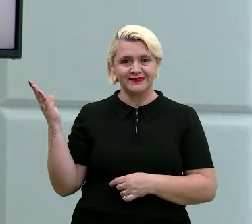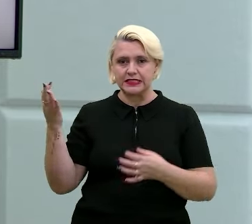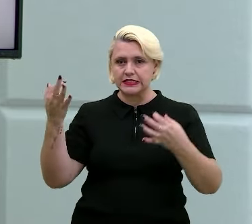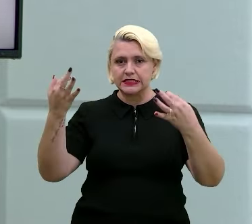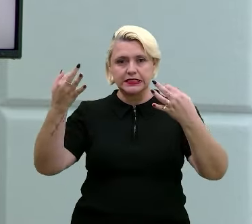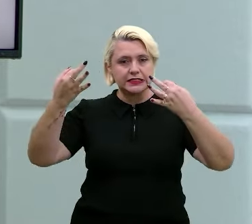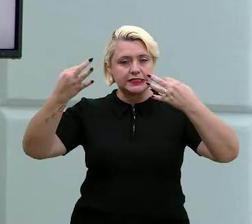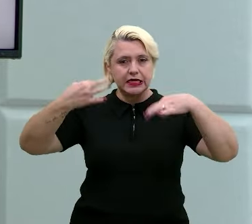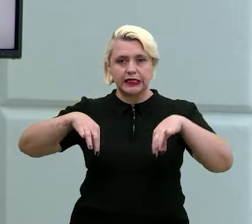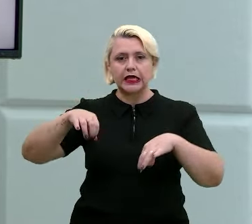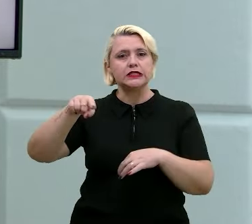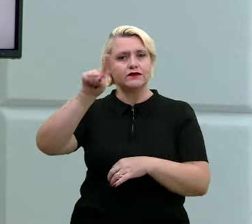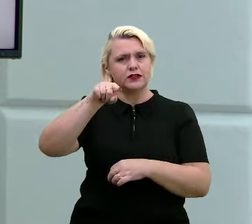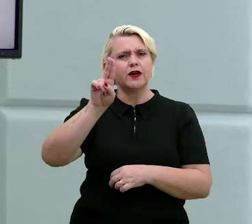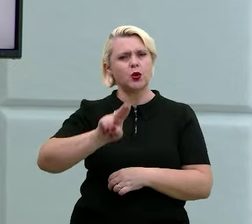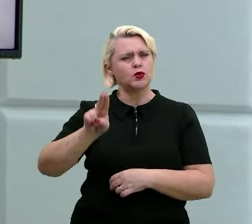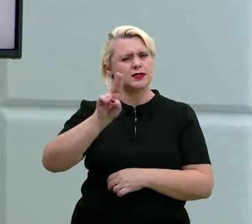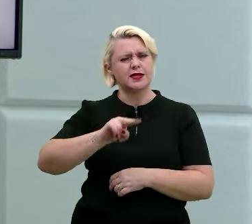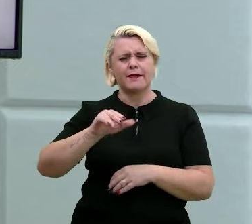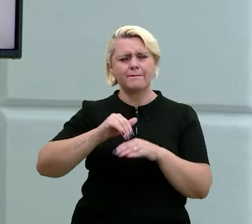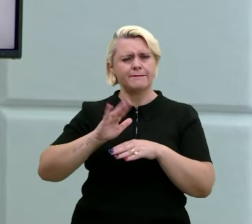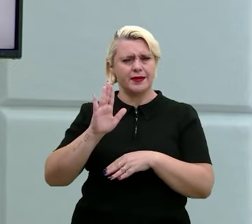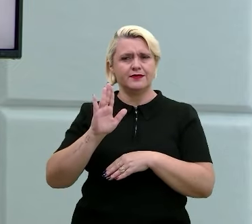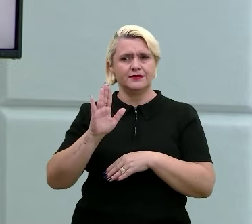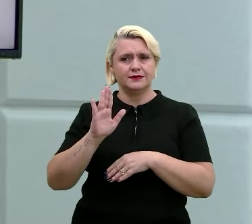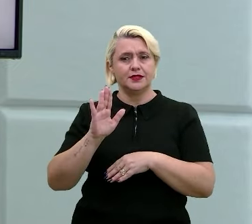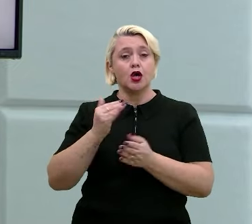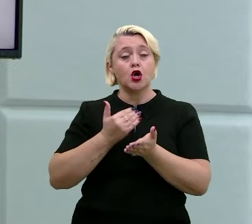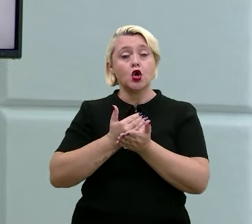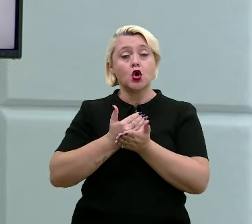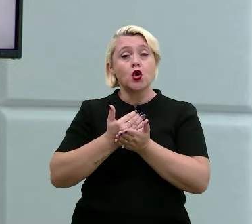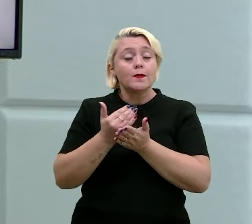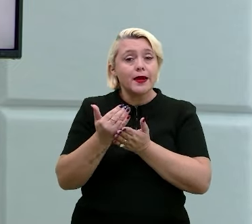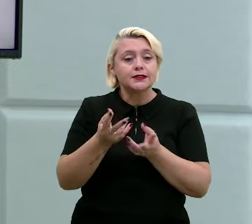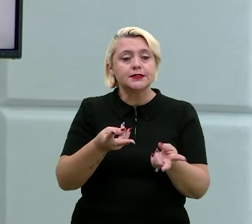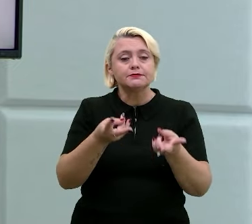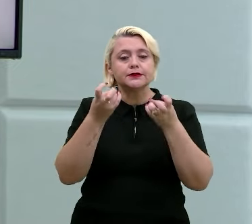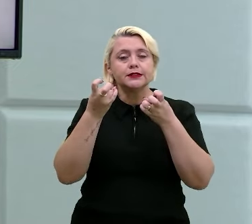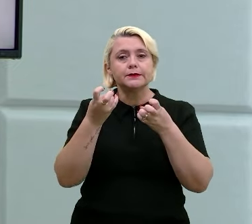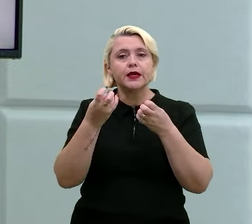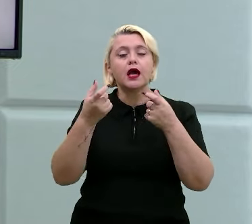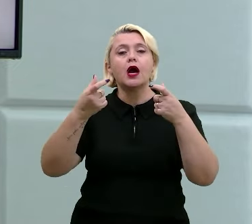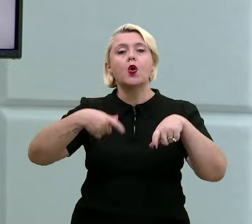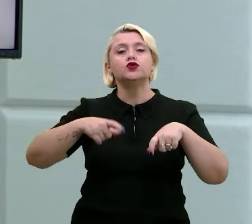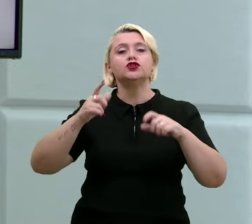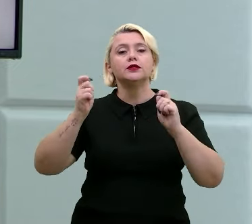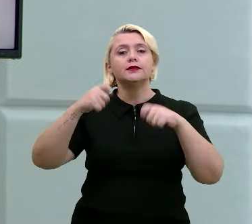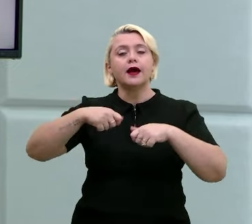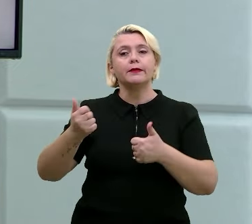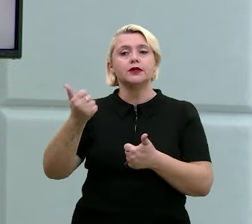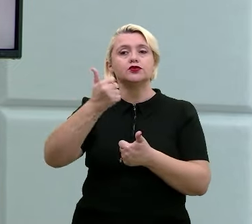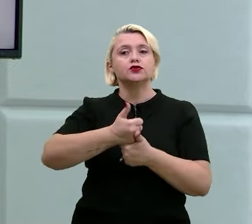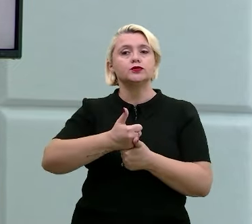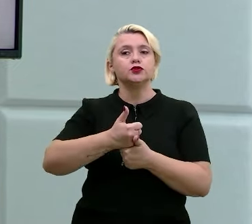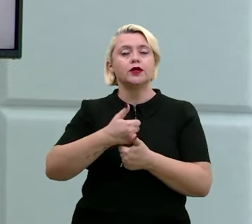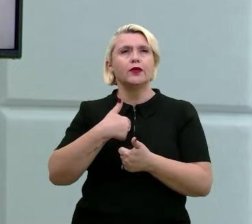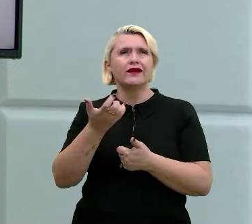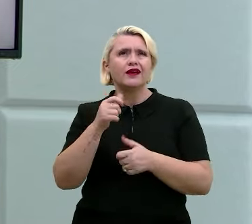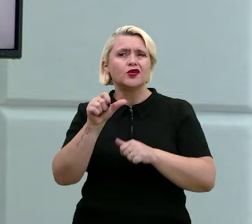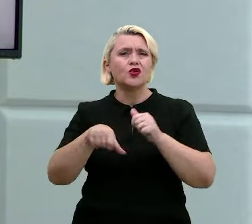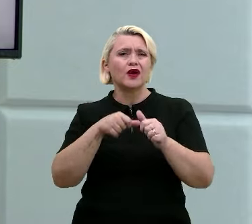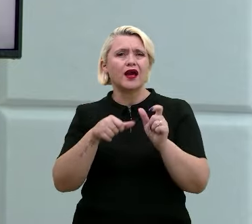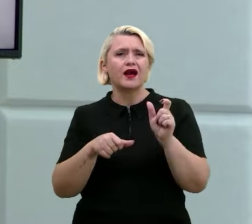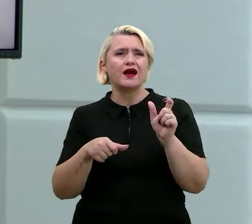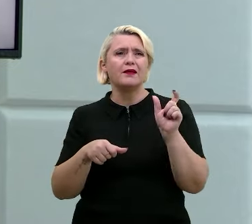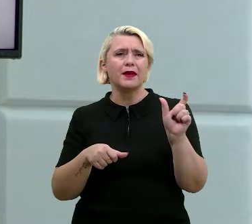certeza, o para você vai usar muito na sua redação. Comece a olhar onde é que dá para usar. Ah, eu quero trocar esse